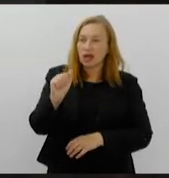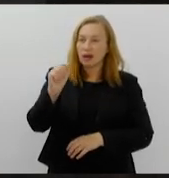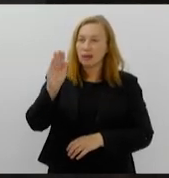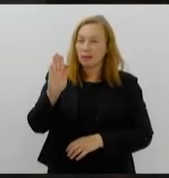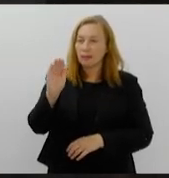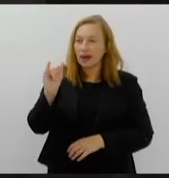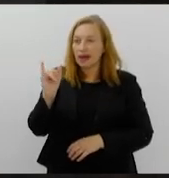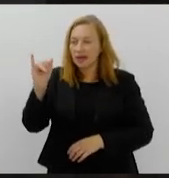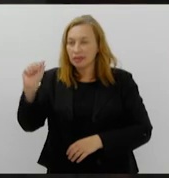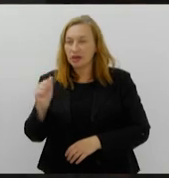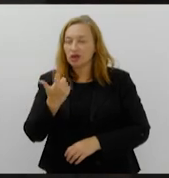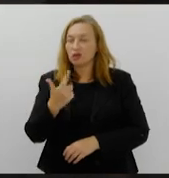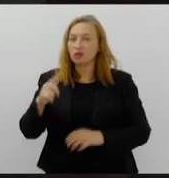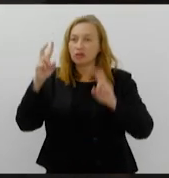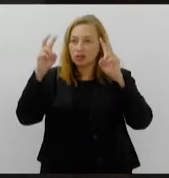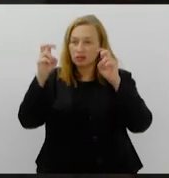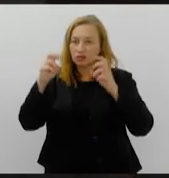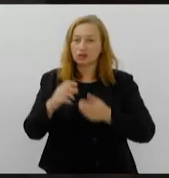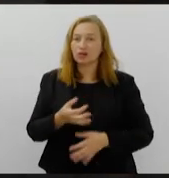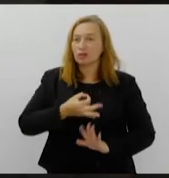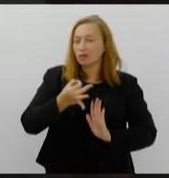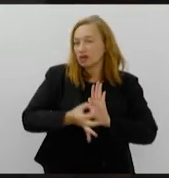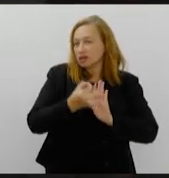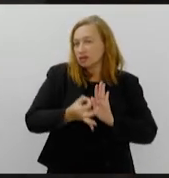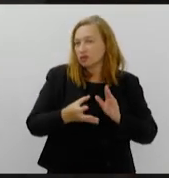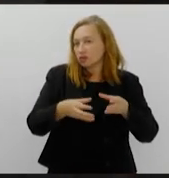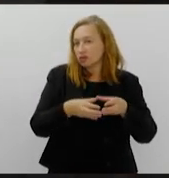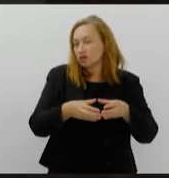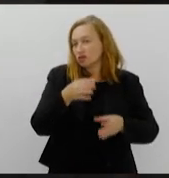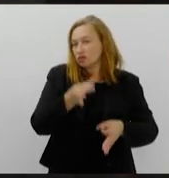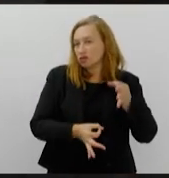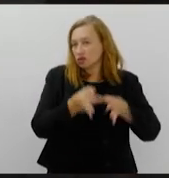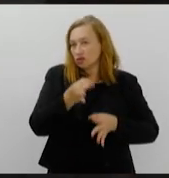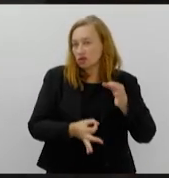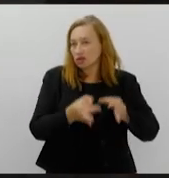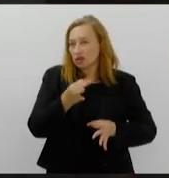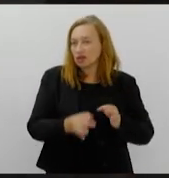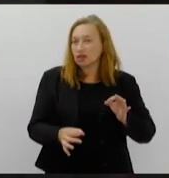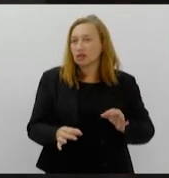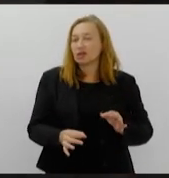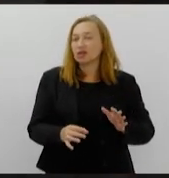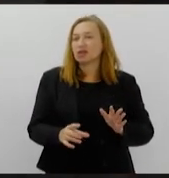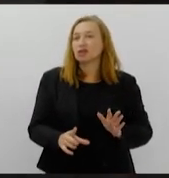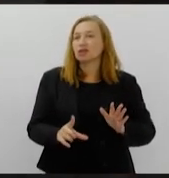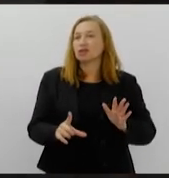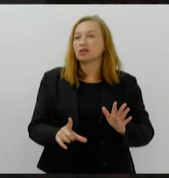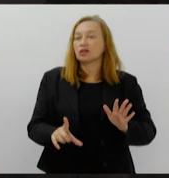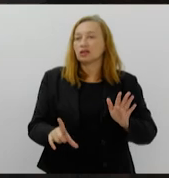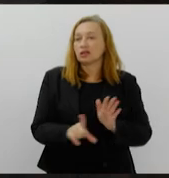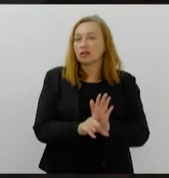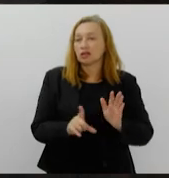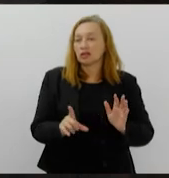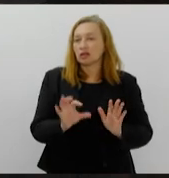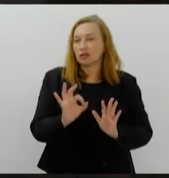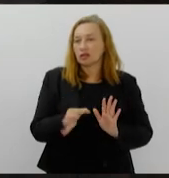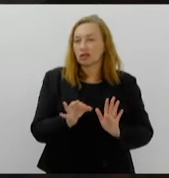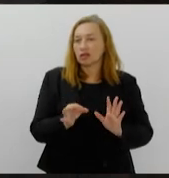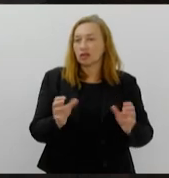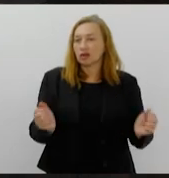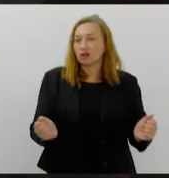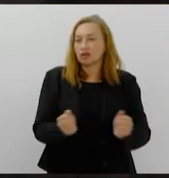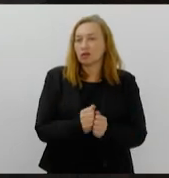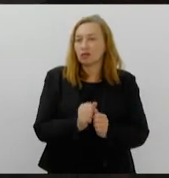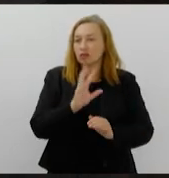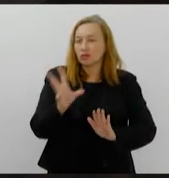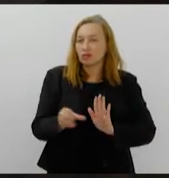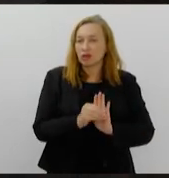outras providências. Parecer da Comissão de Constituição e Justiça pela legalidade com emendas, relatoria do deputado Rodrigo